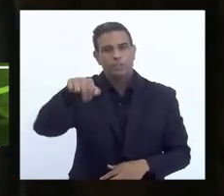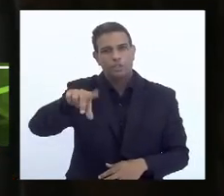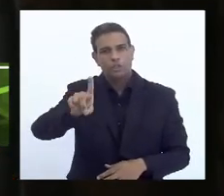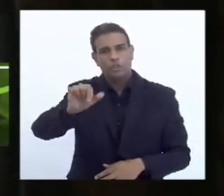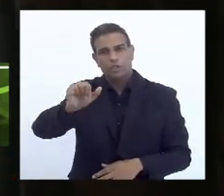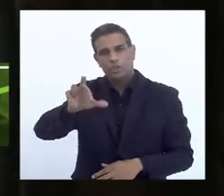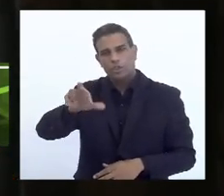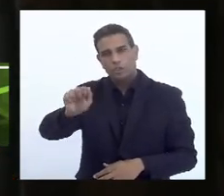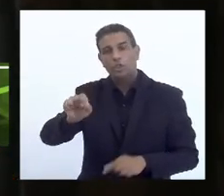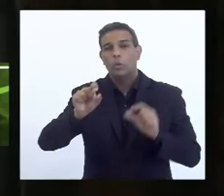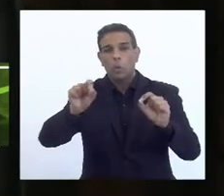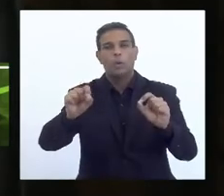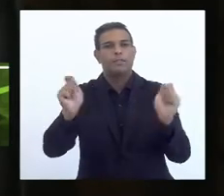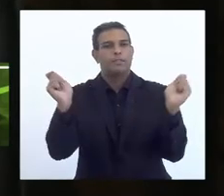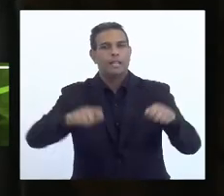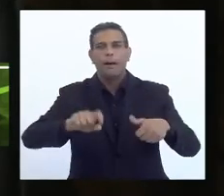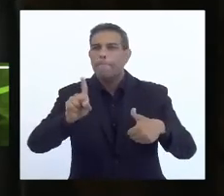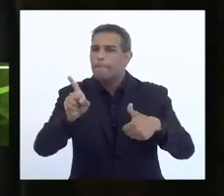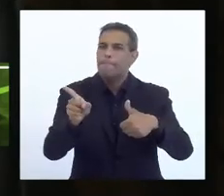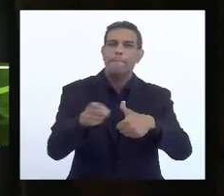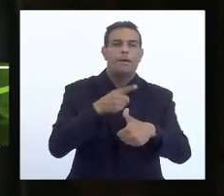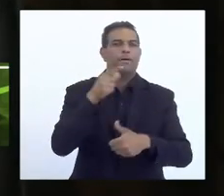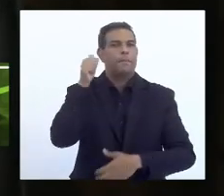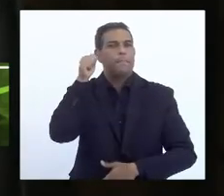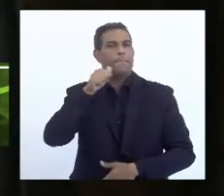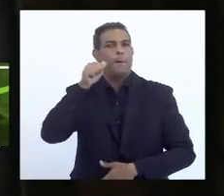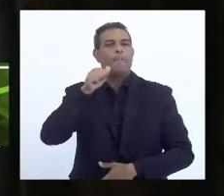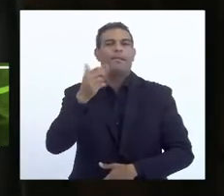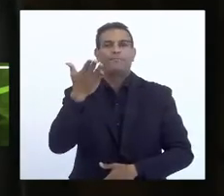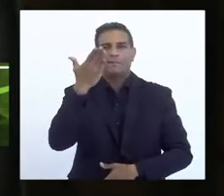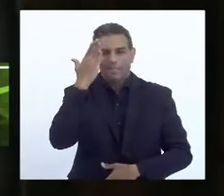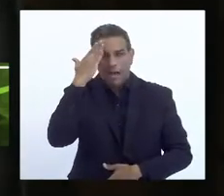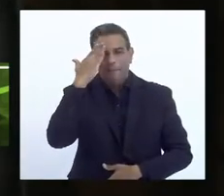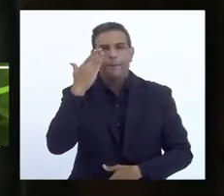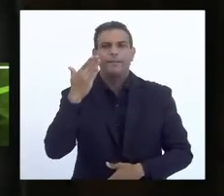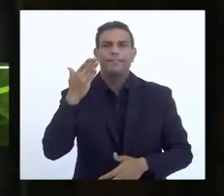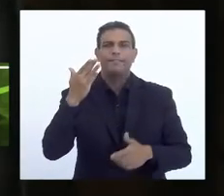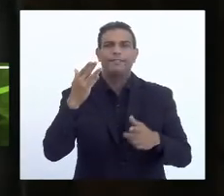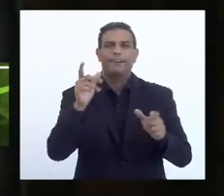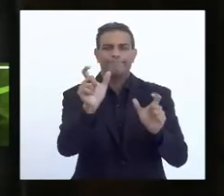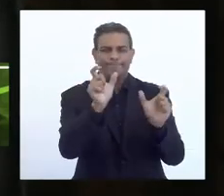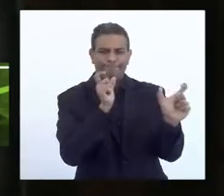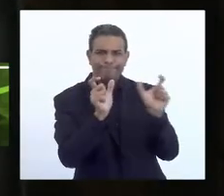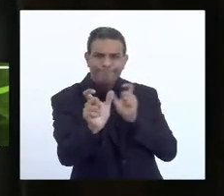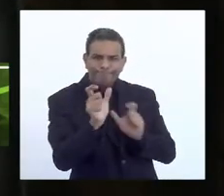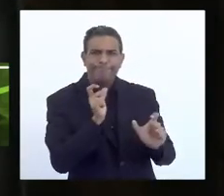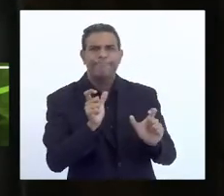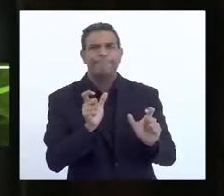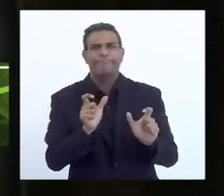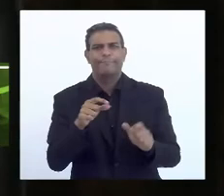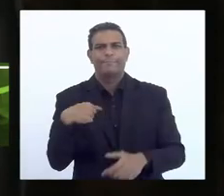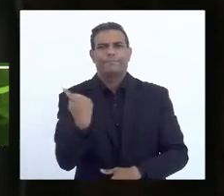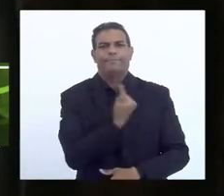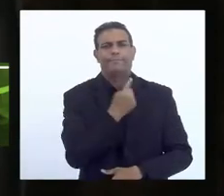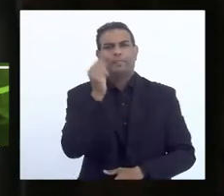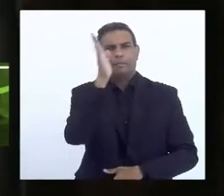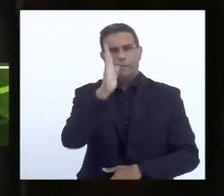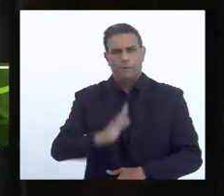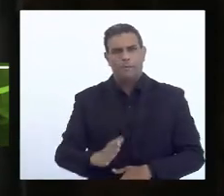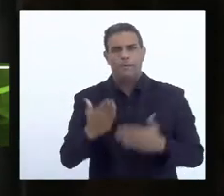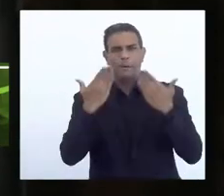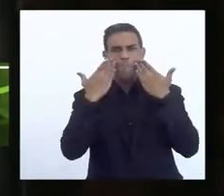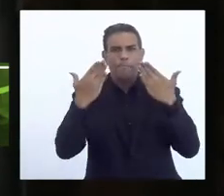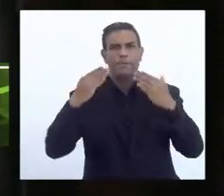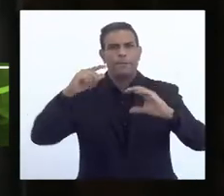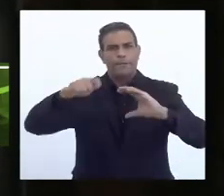que talvez tenha sido uma das primeiras a sofrer a violência política aqui no nosso país. Eu queria pedir